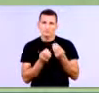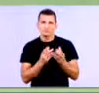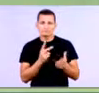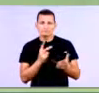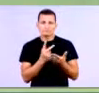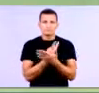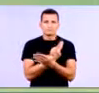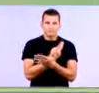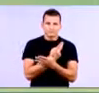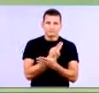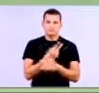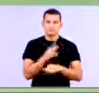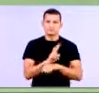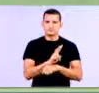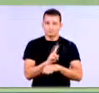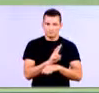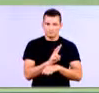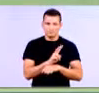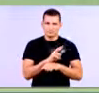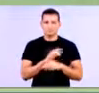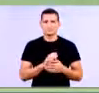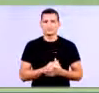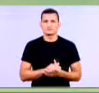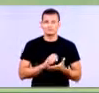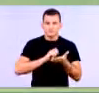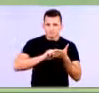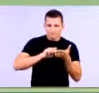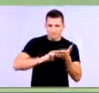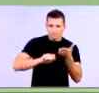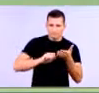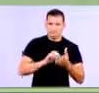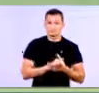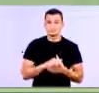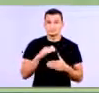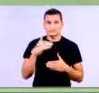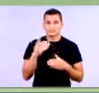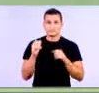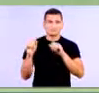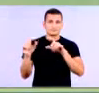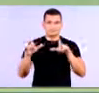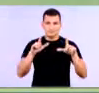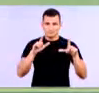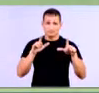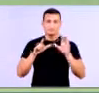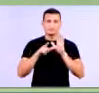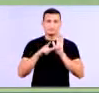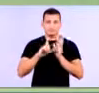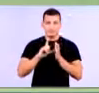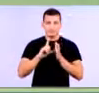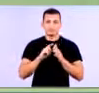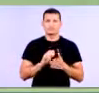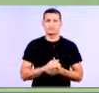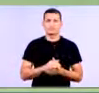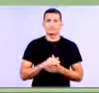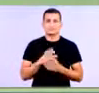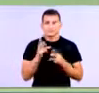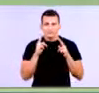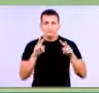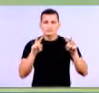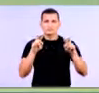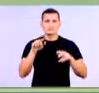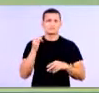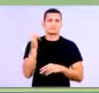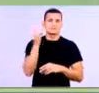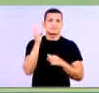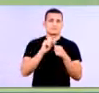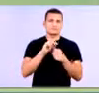segurança registrados. Então, veja bem, no slide anterior, nós visualizamos que é importante fazer o relatório